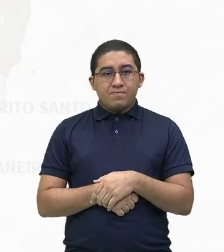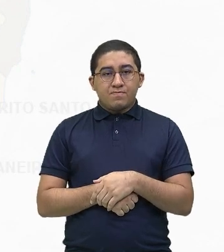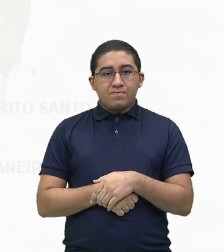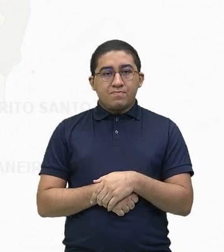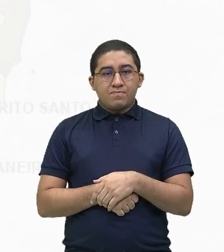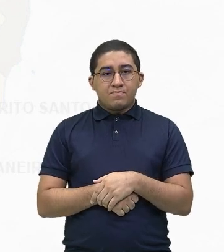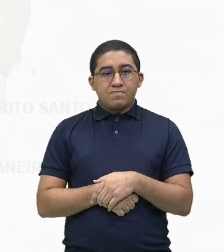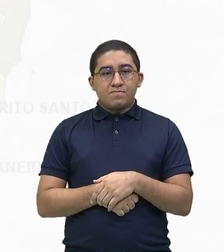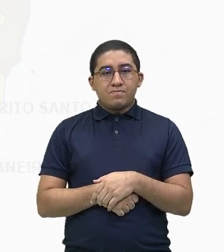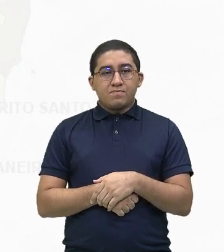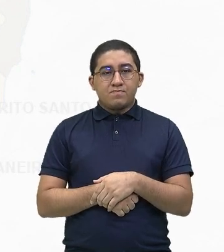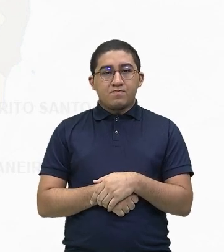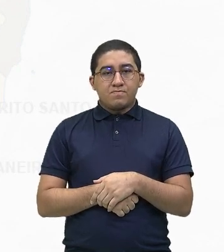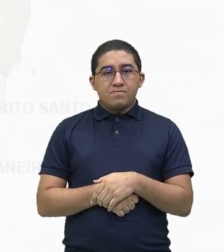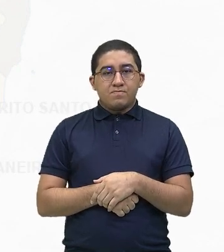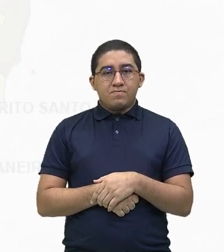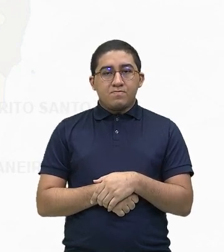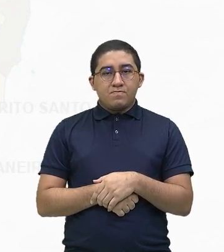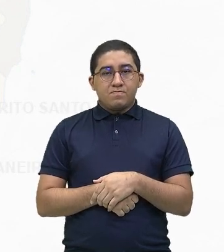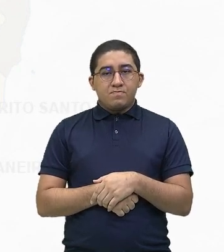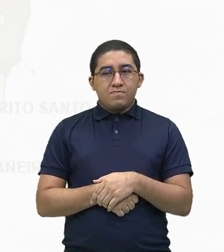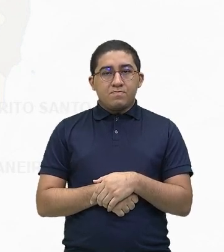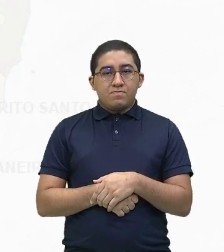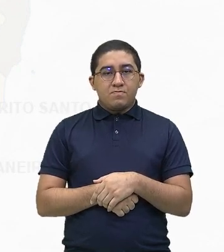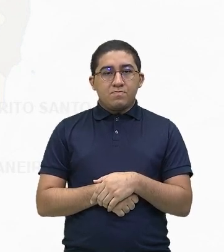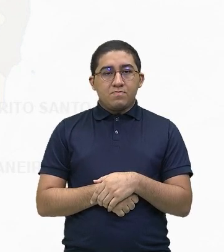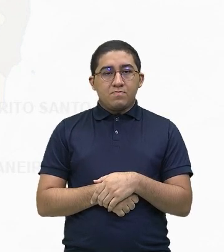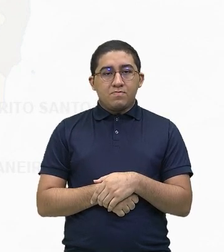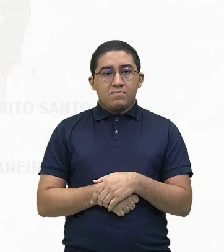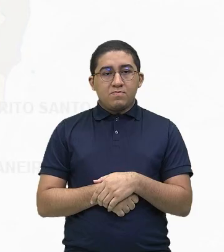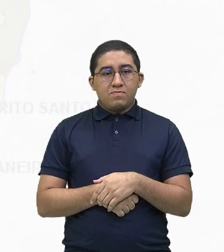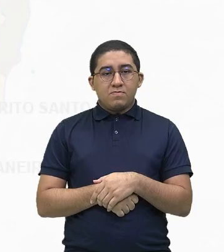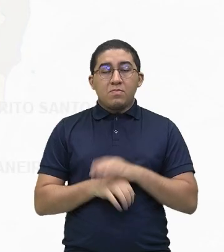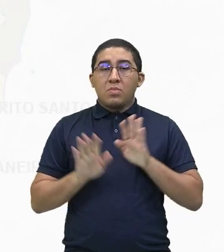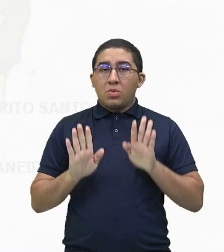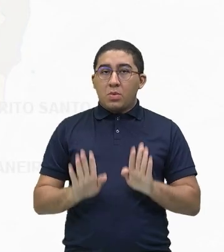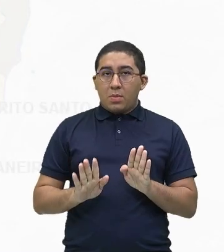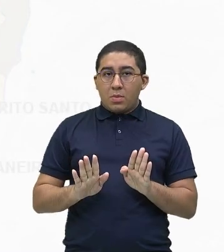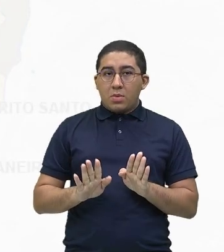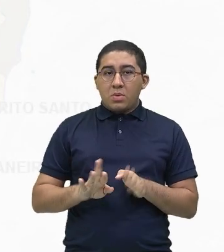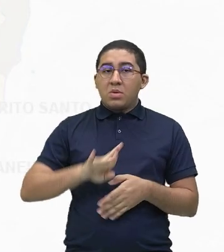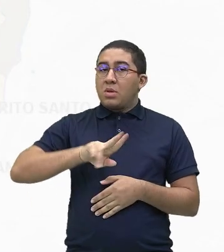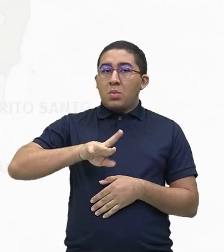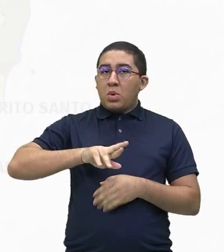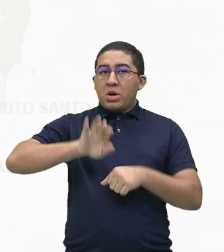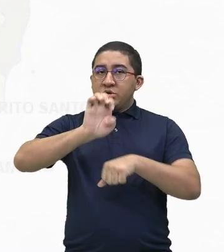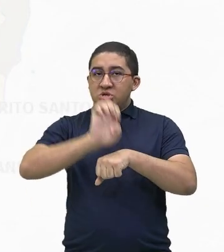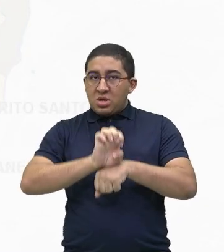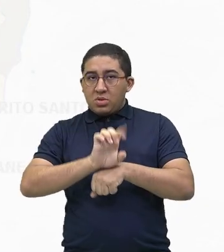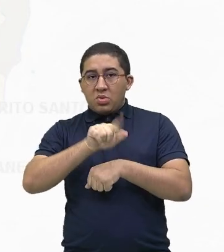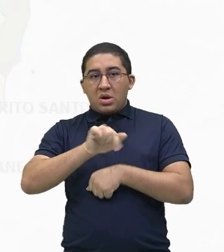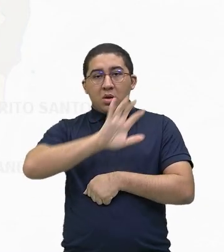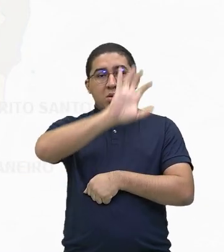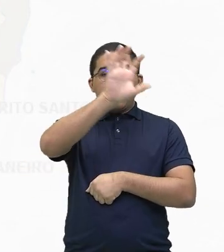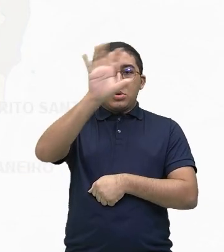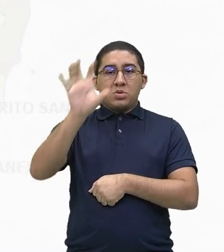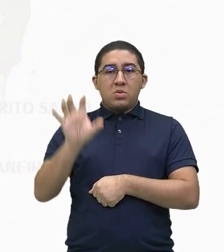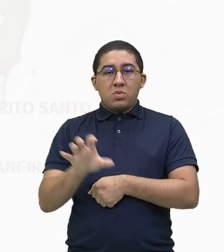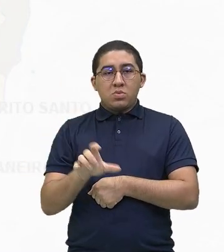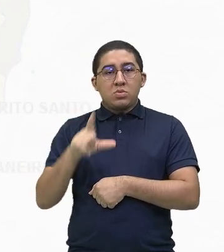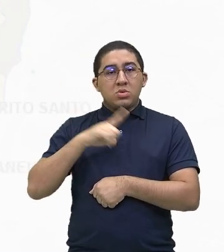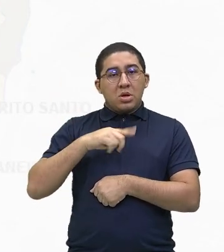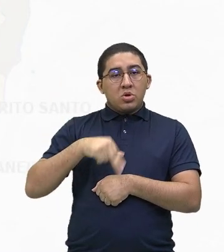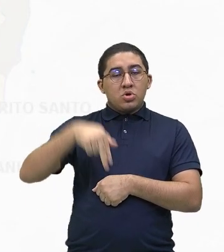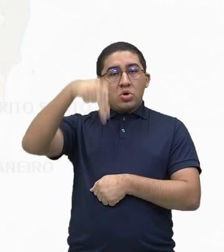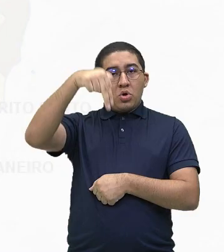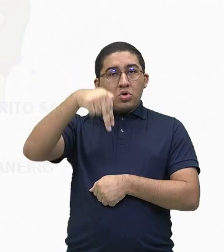das regiões do nosso país, não os estados, né? Mas as regiões nós temos região norte,